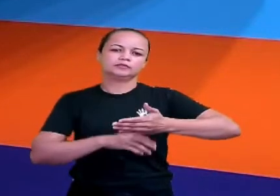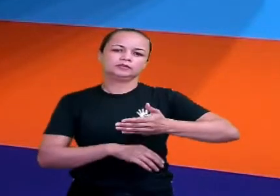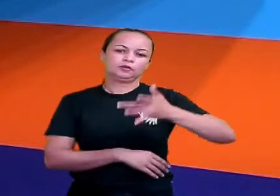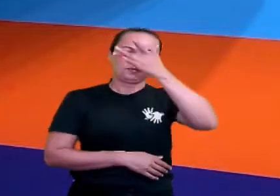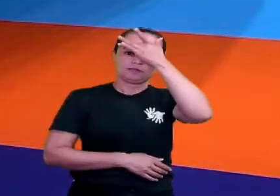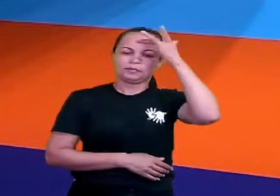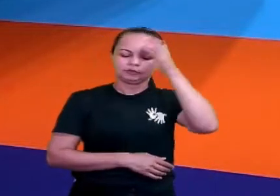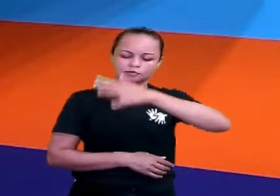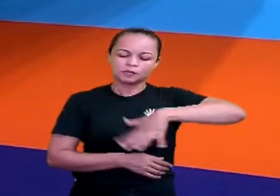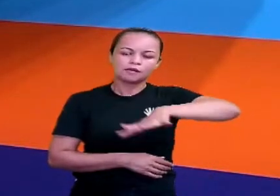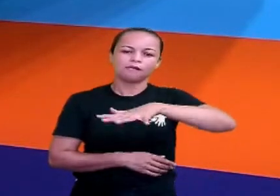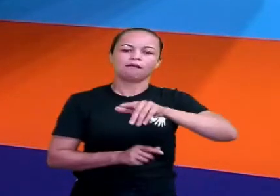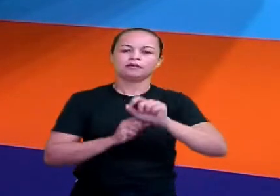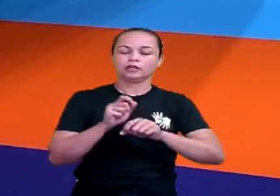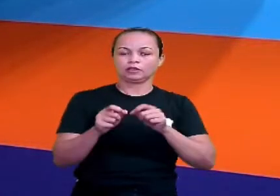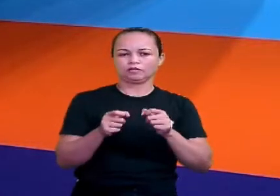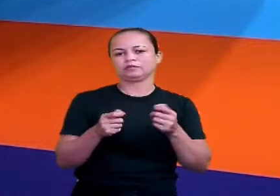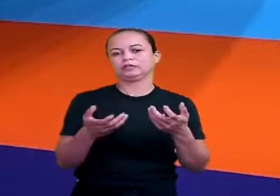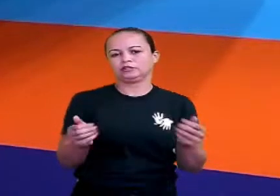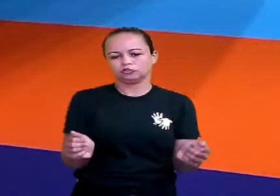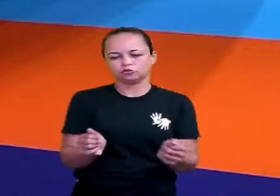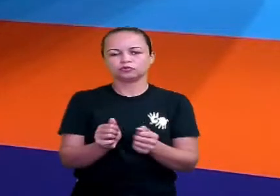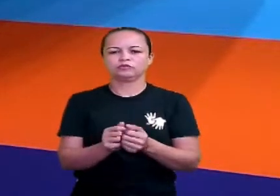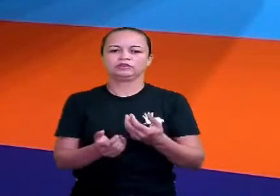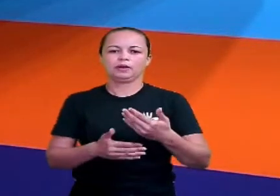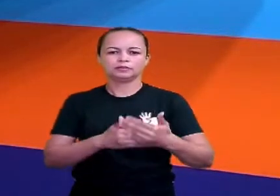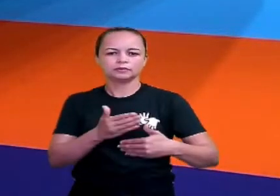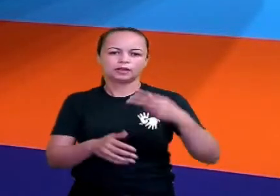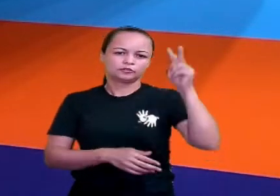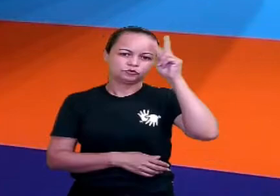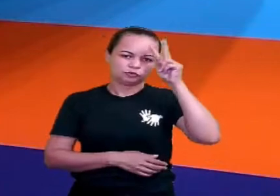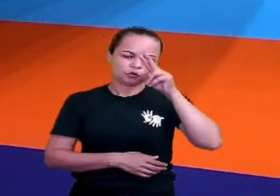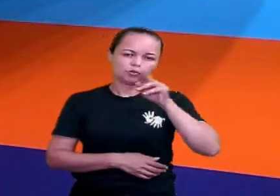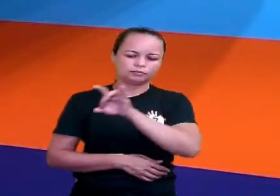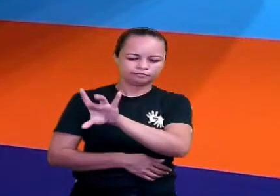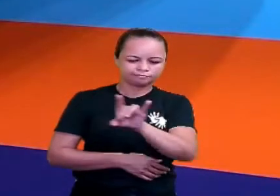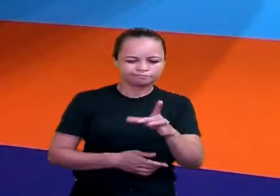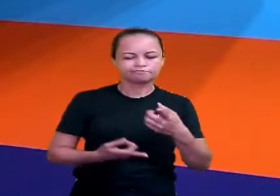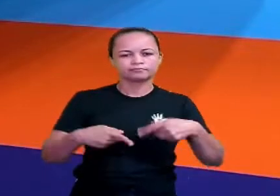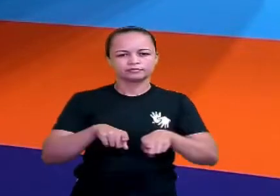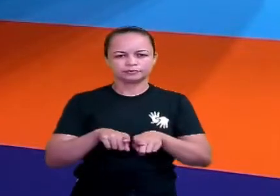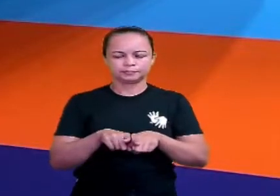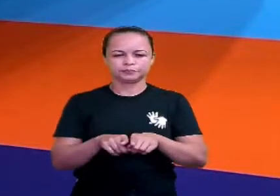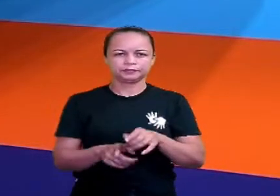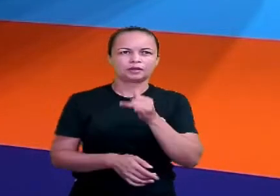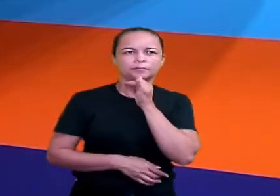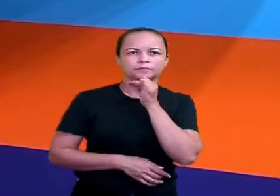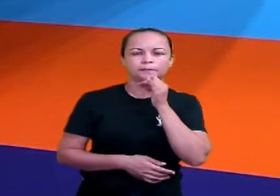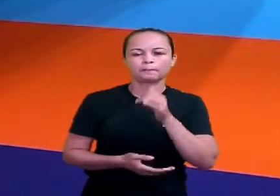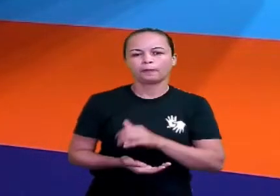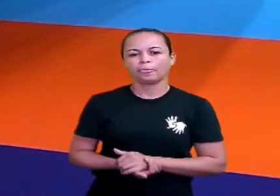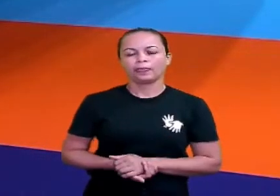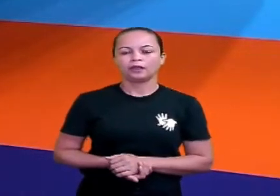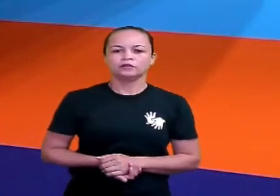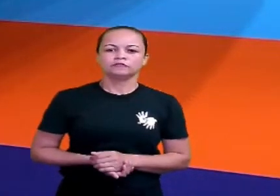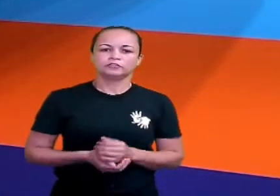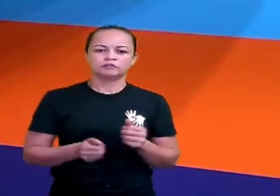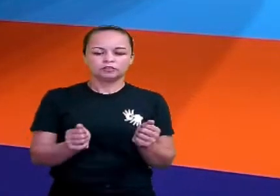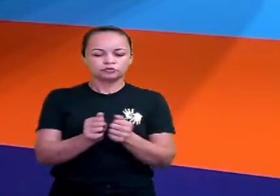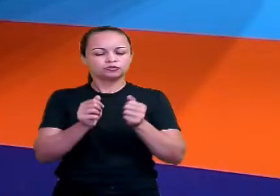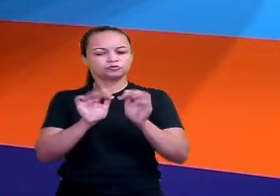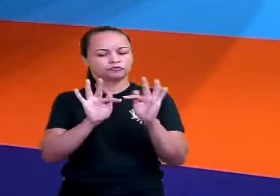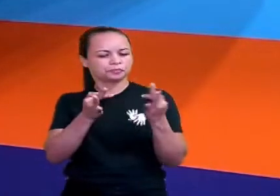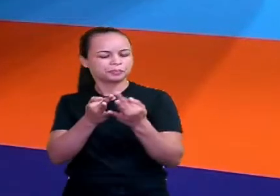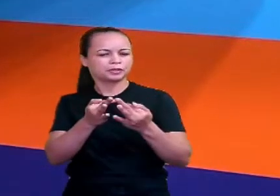vai fazer parte das histórias dela também. Por exemplo, você vai passear com sua família. Quando você chega na